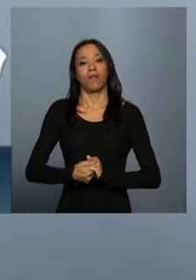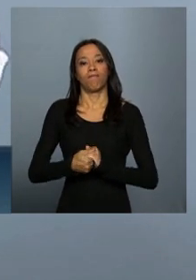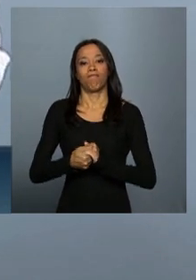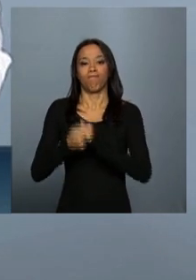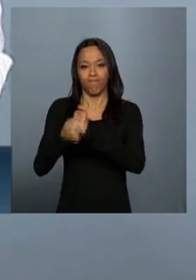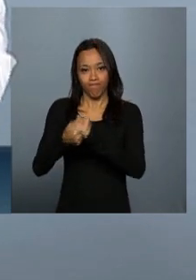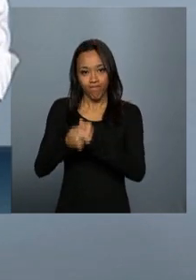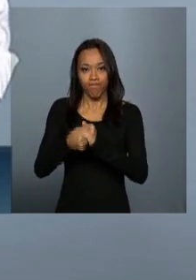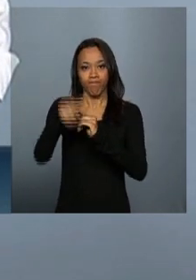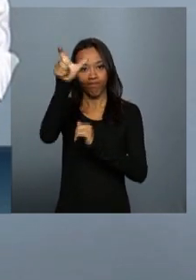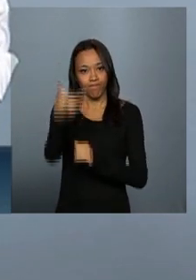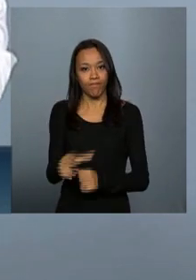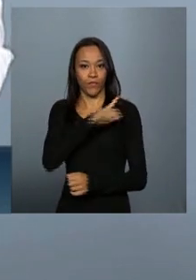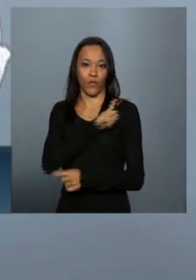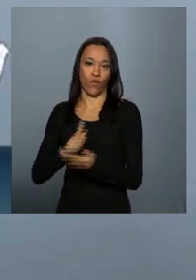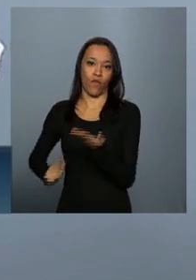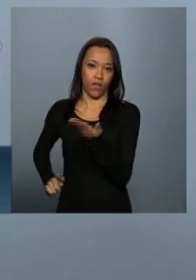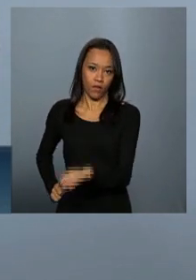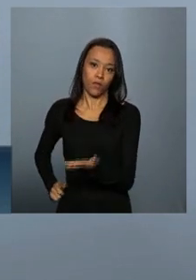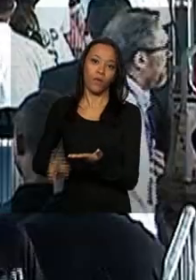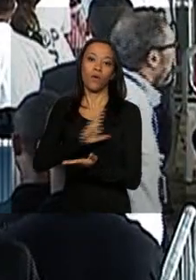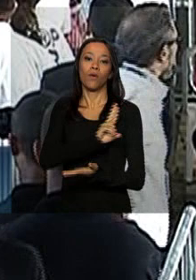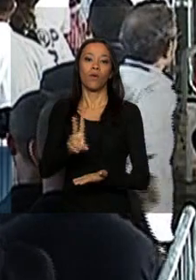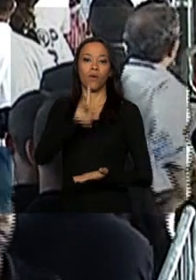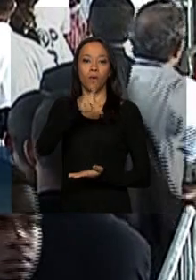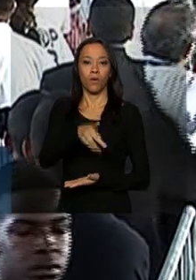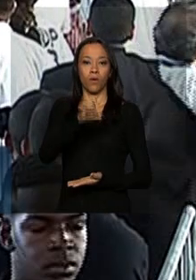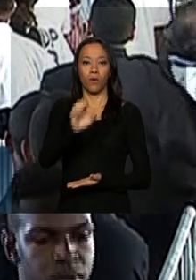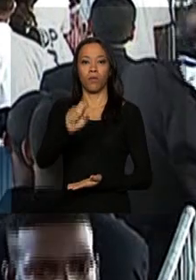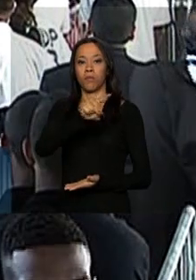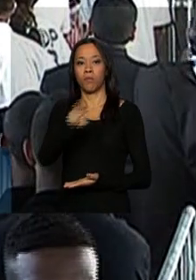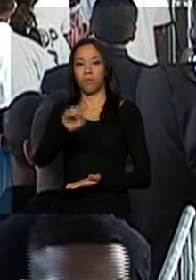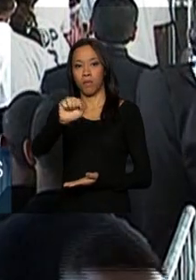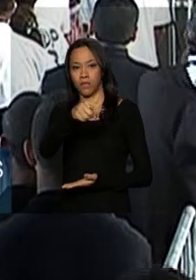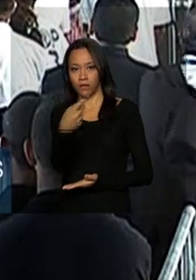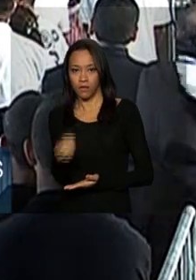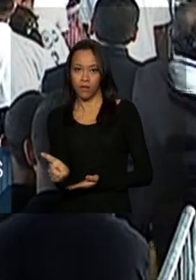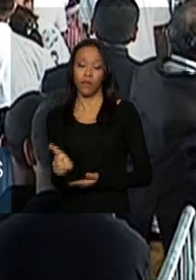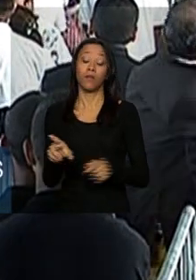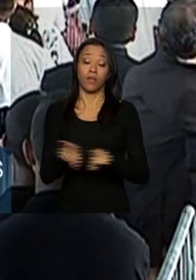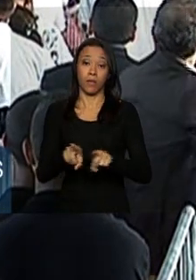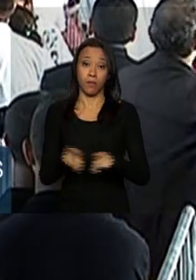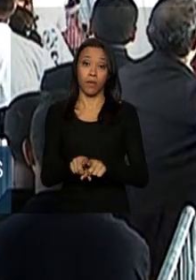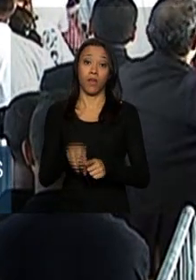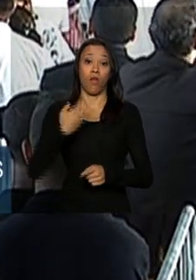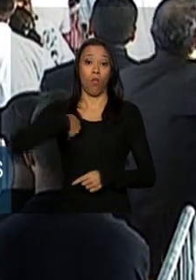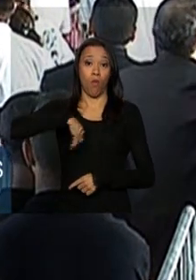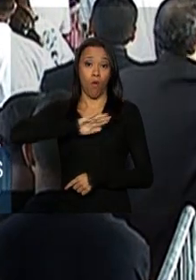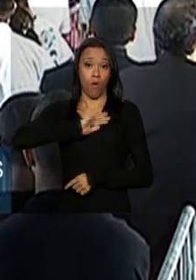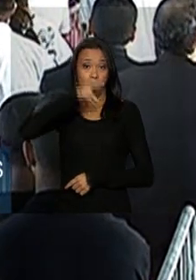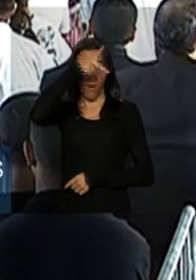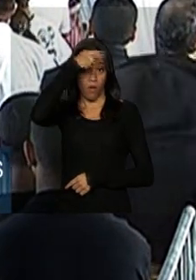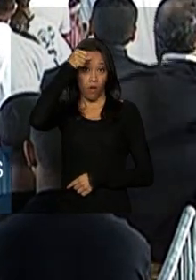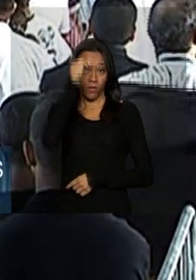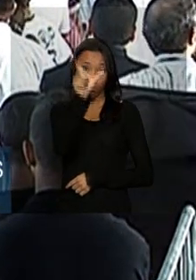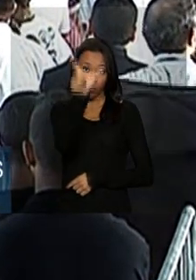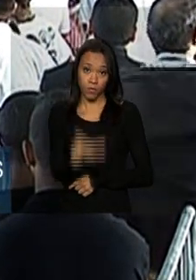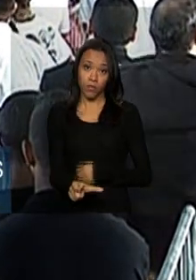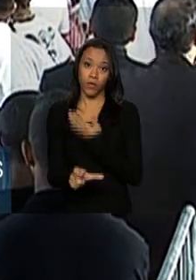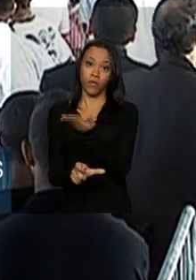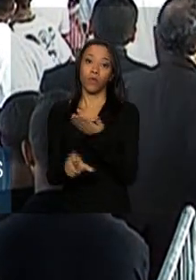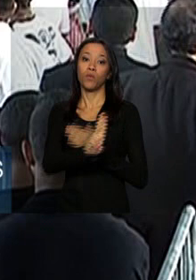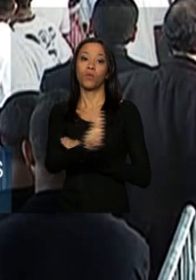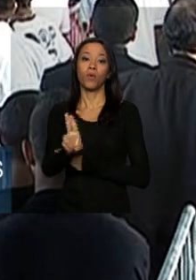Pezão, trabalhador, atuante, ao nosso prefeito Eduardo Paes. O Rio